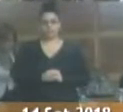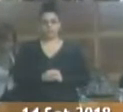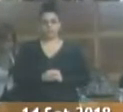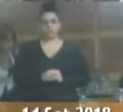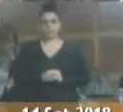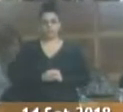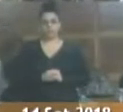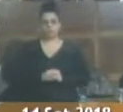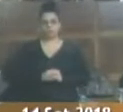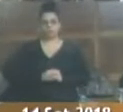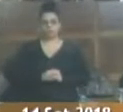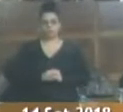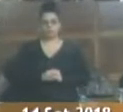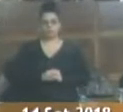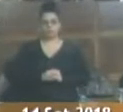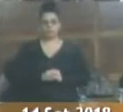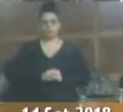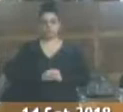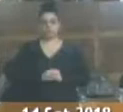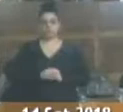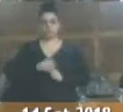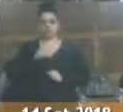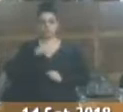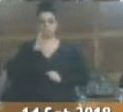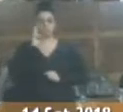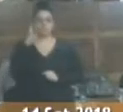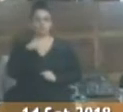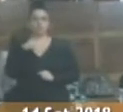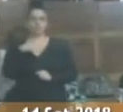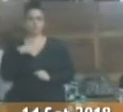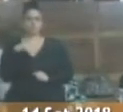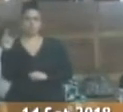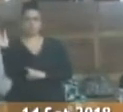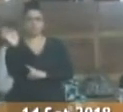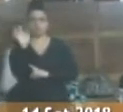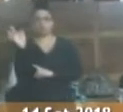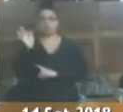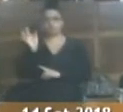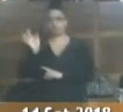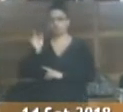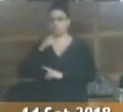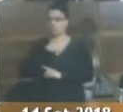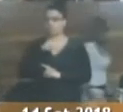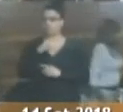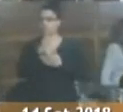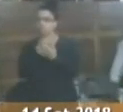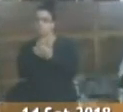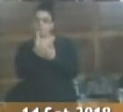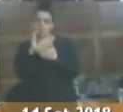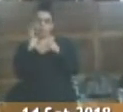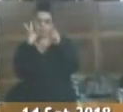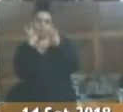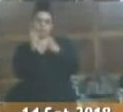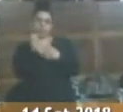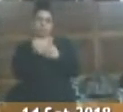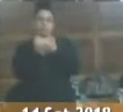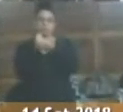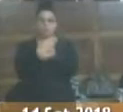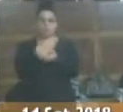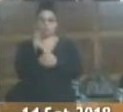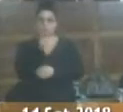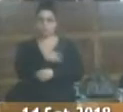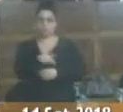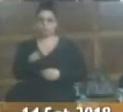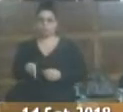metros quadrados, nós vamos ter a universidade e algumas casas de apoio para os professores. Pode